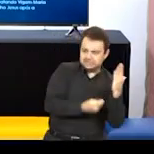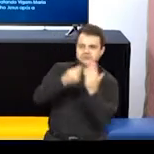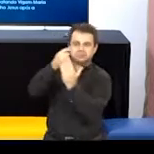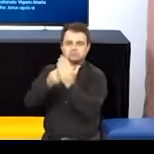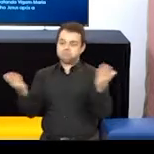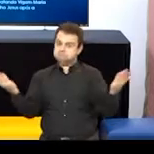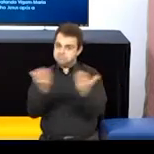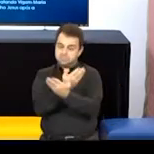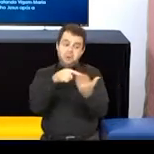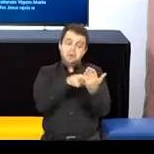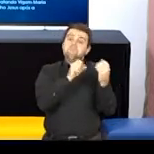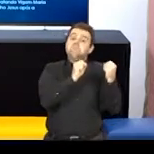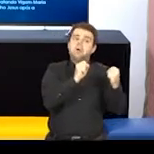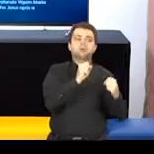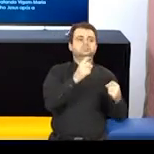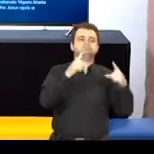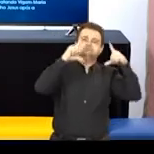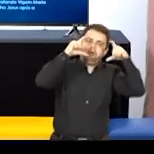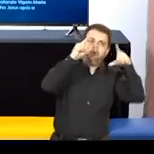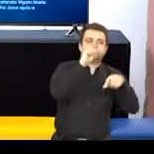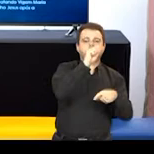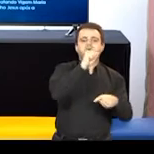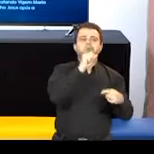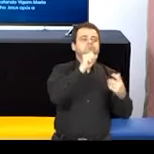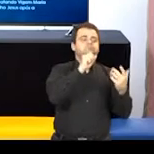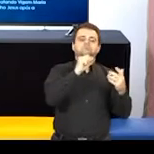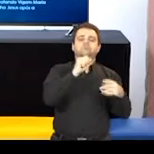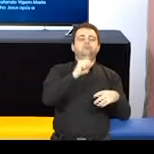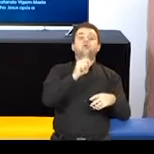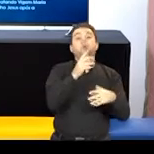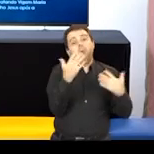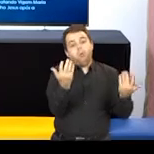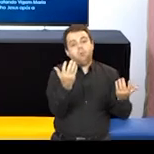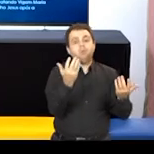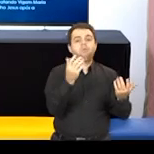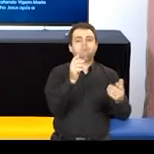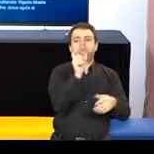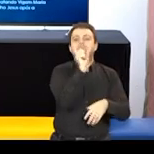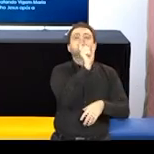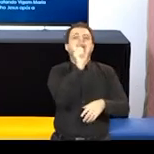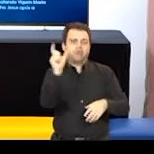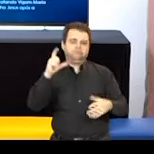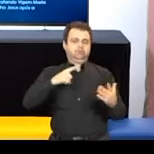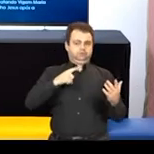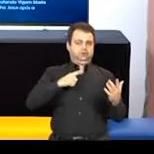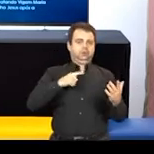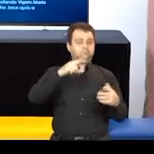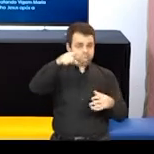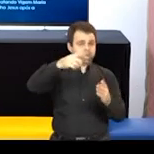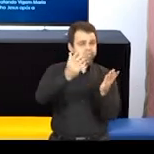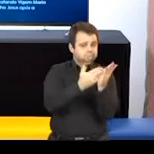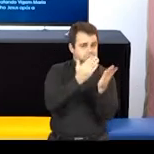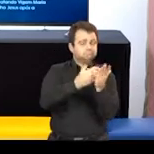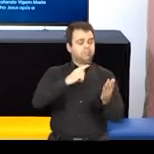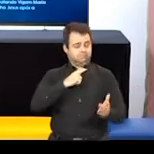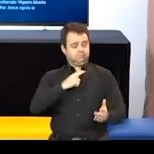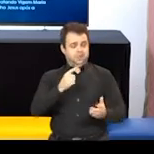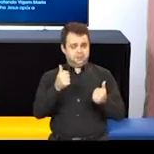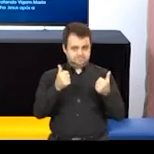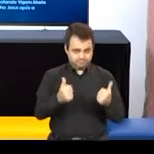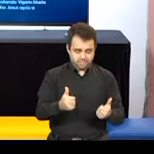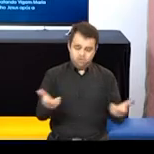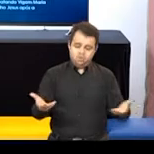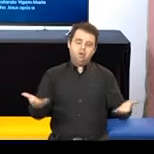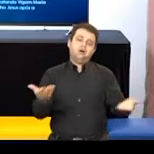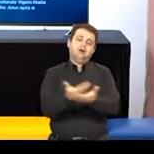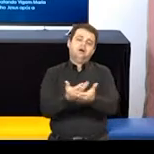não verbais, imagens, esculturas, e textos verbais, que são aqueles textos que vocês vão encontrar nas apostilas. Tudo bem, pessoal? A nossa